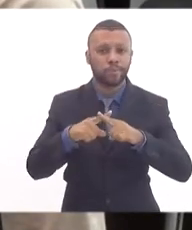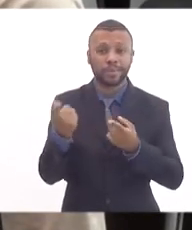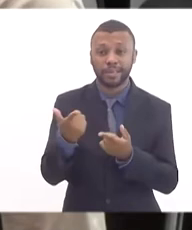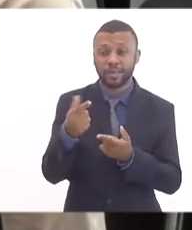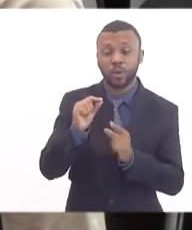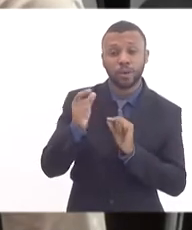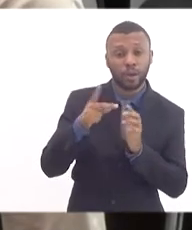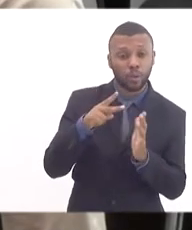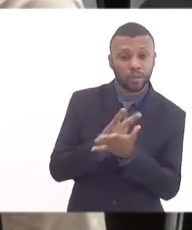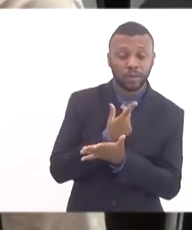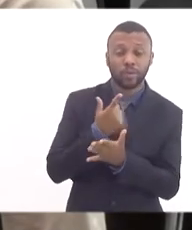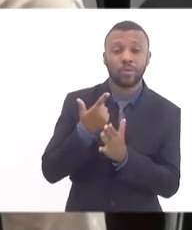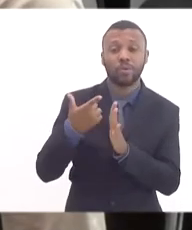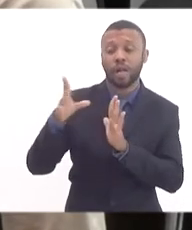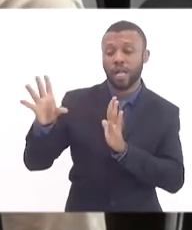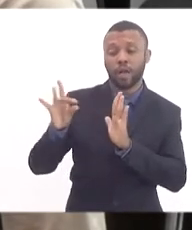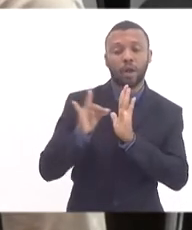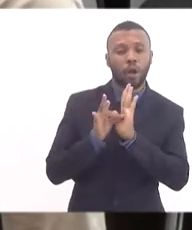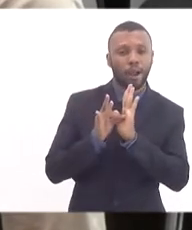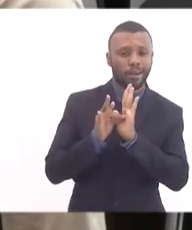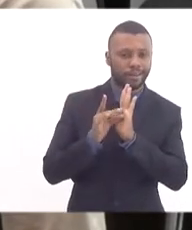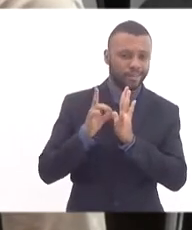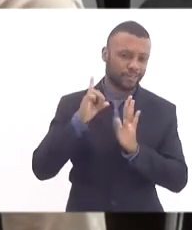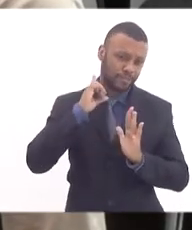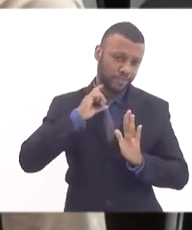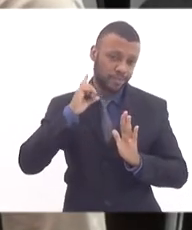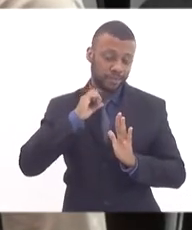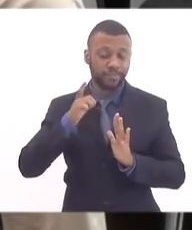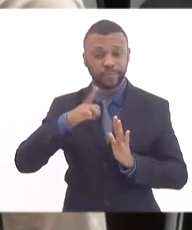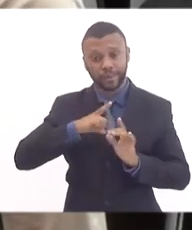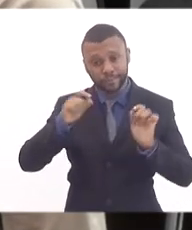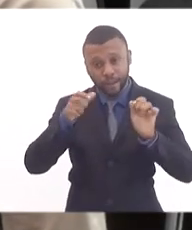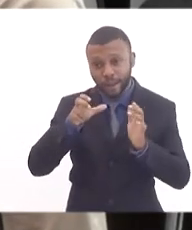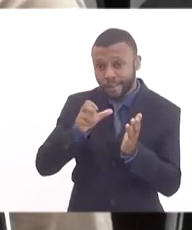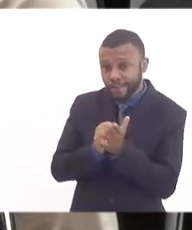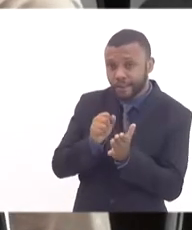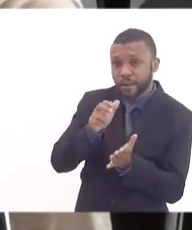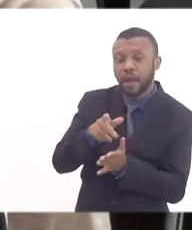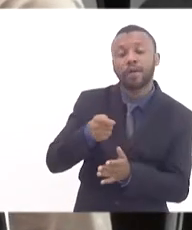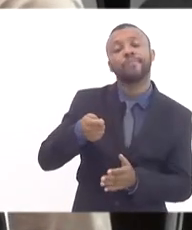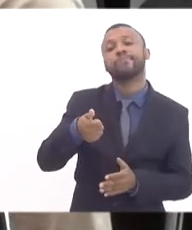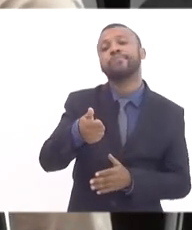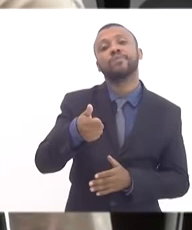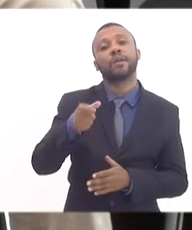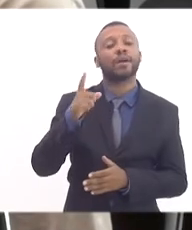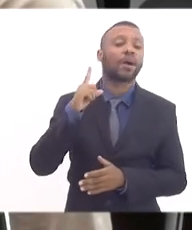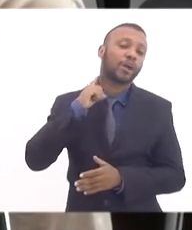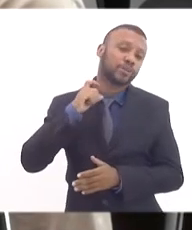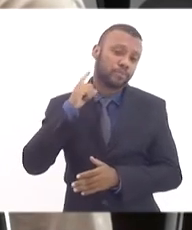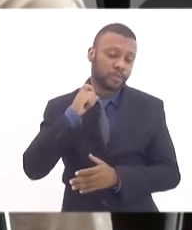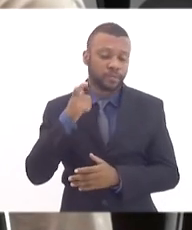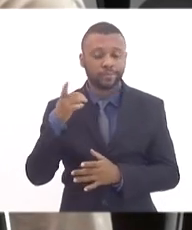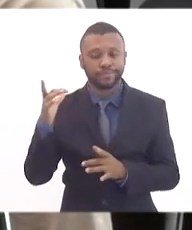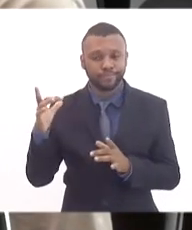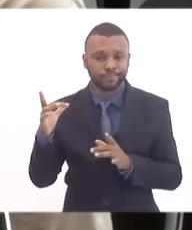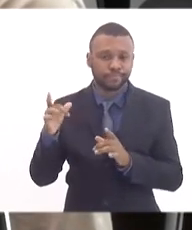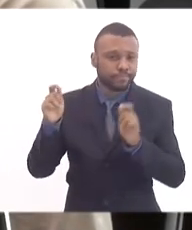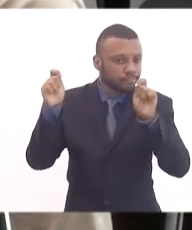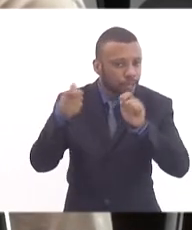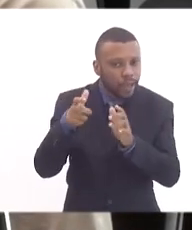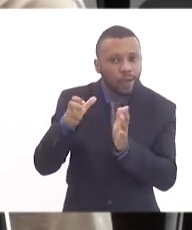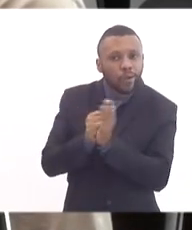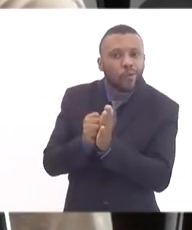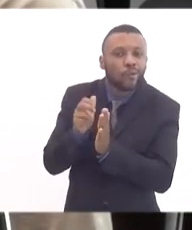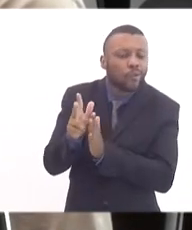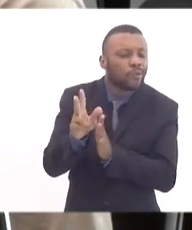Gerais ela foi feita a foi convalidada né o benefício fiscal de Minas Gerais está com validado em